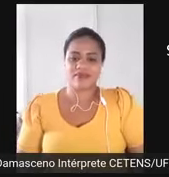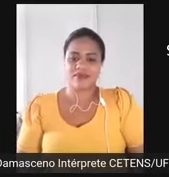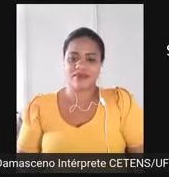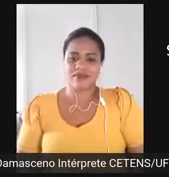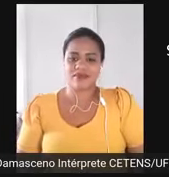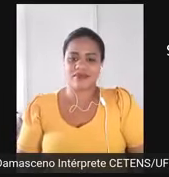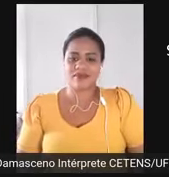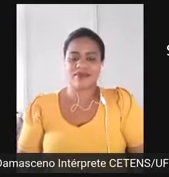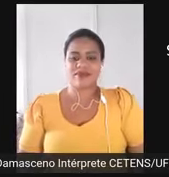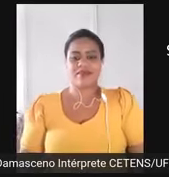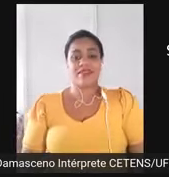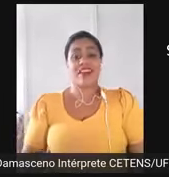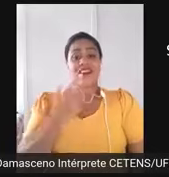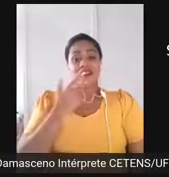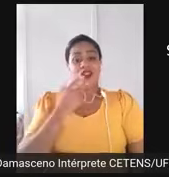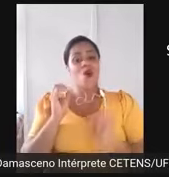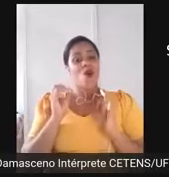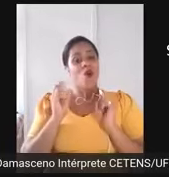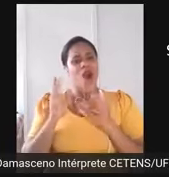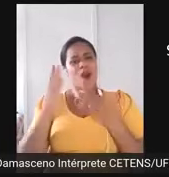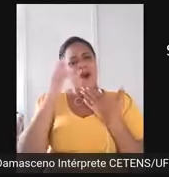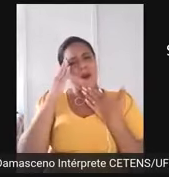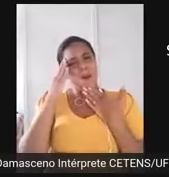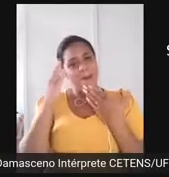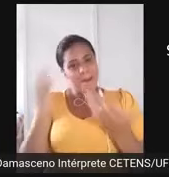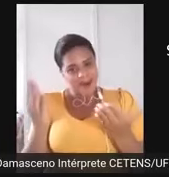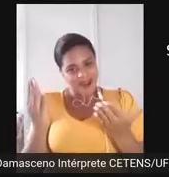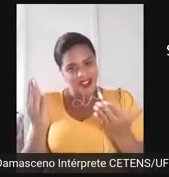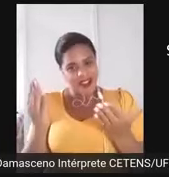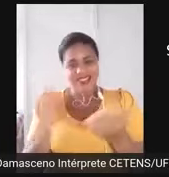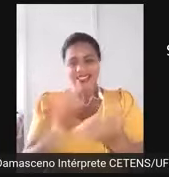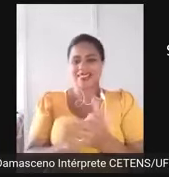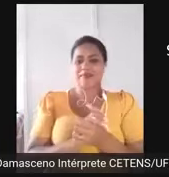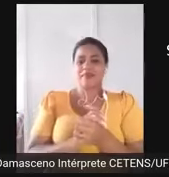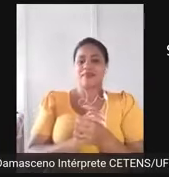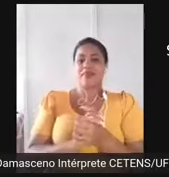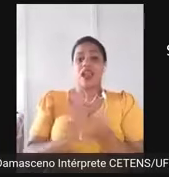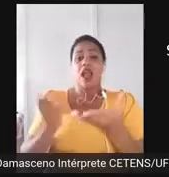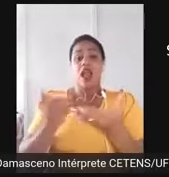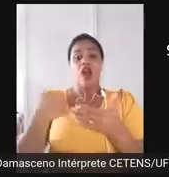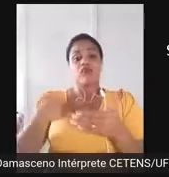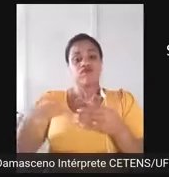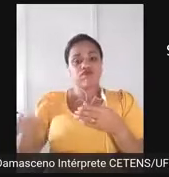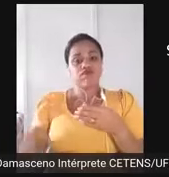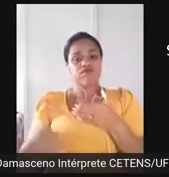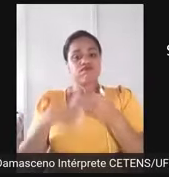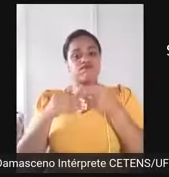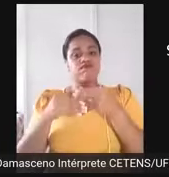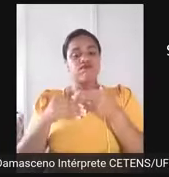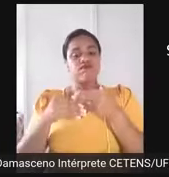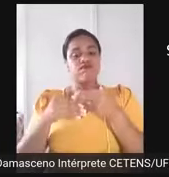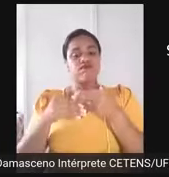aí, Tarciso, pelo esse primeiro momento. Eu vou agora fazer algumas considerações em relação à temática e logo em